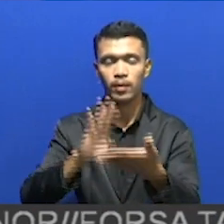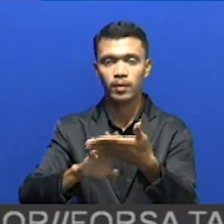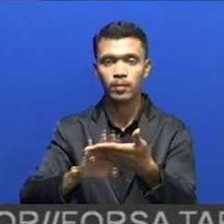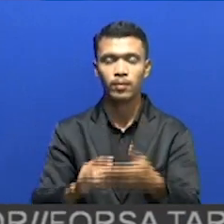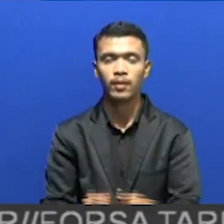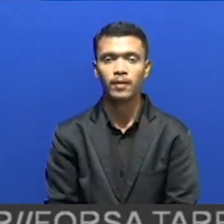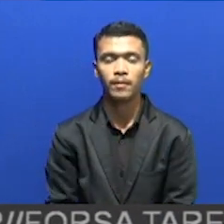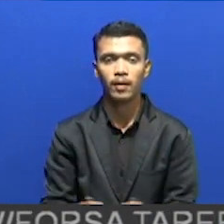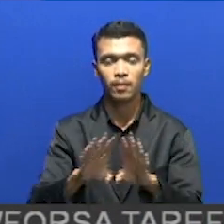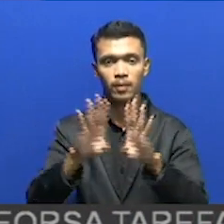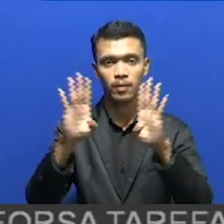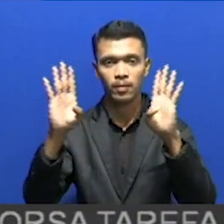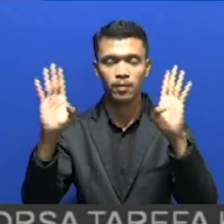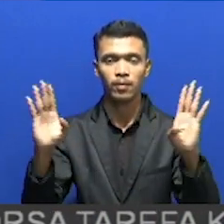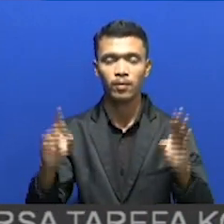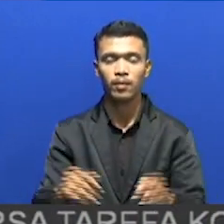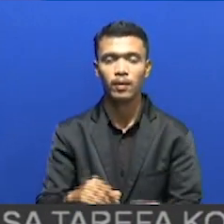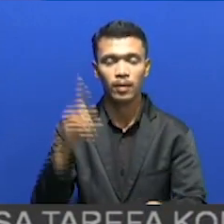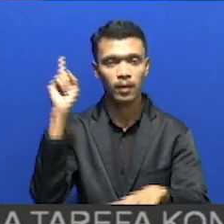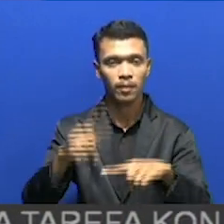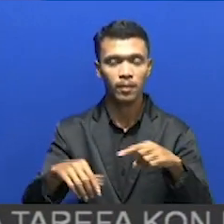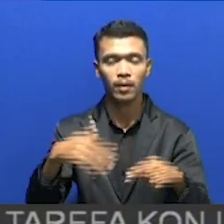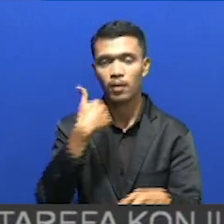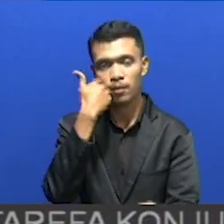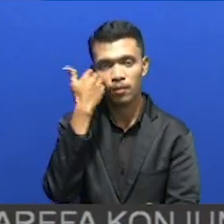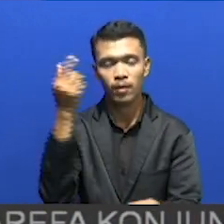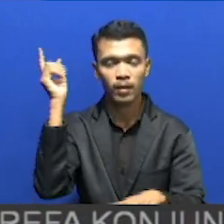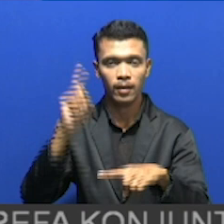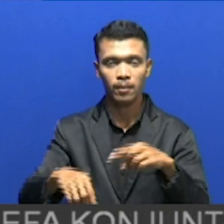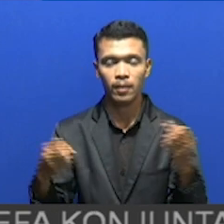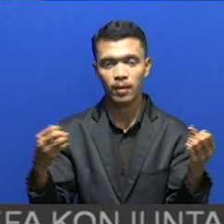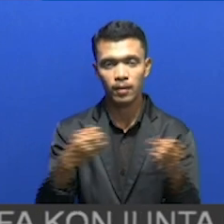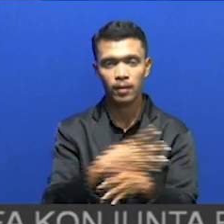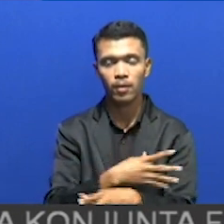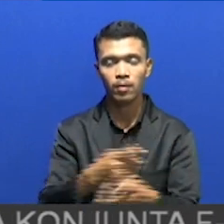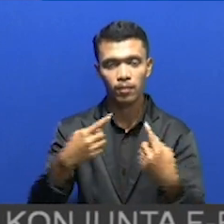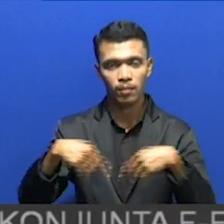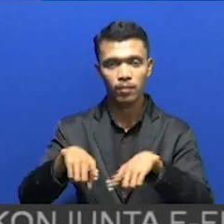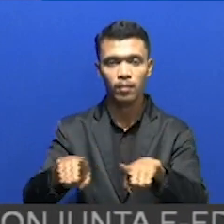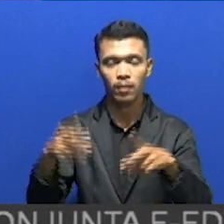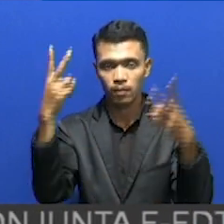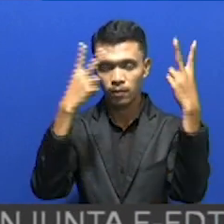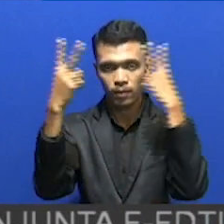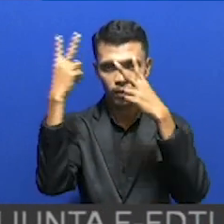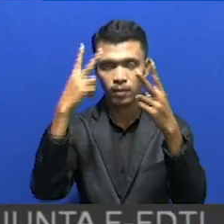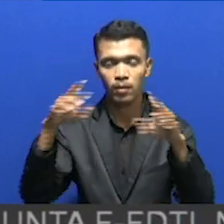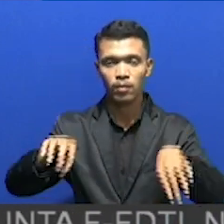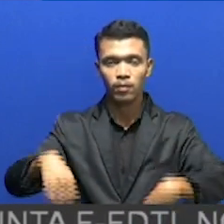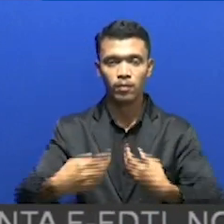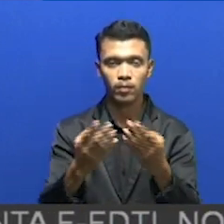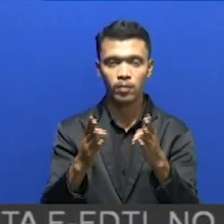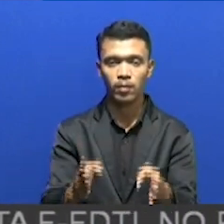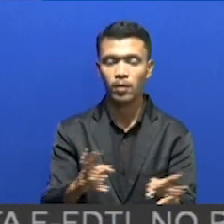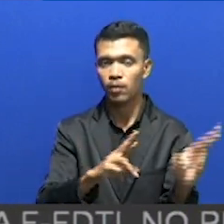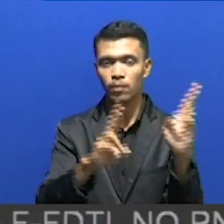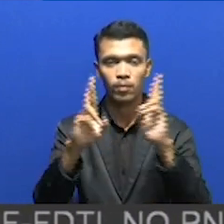está no sei lo que ela já neva. La liga moe, la liga tal, vá visita. A minha técnica já neva, pronto ela, a